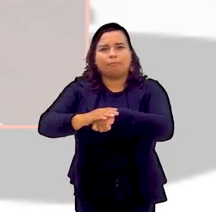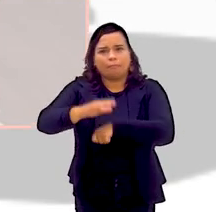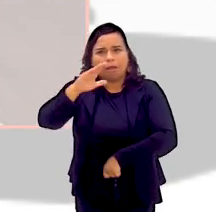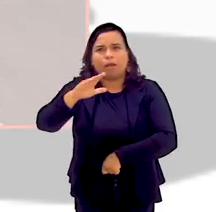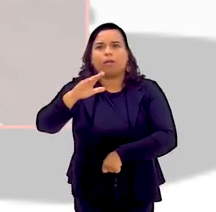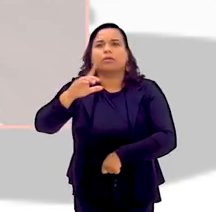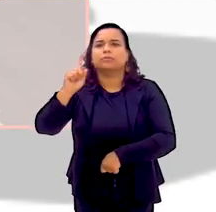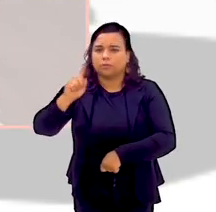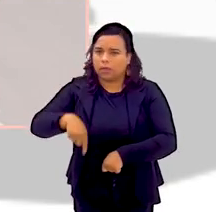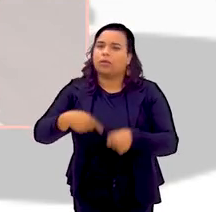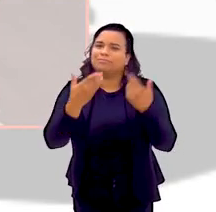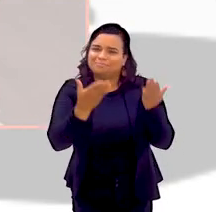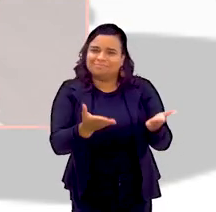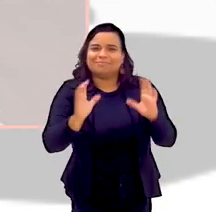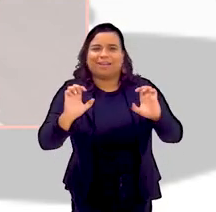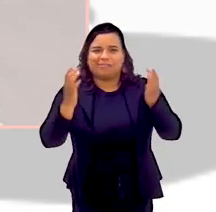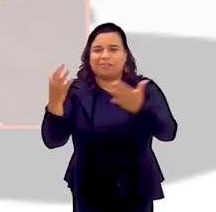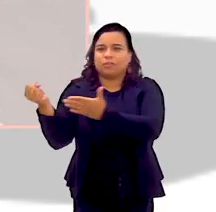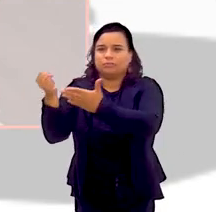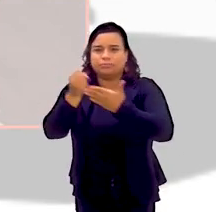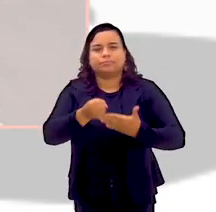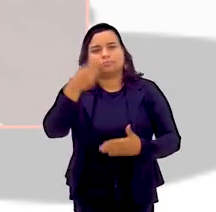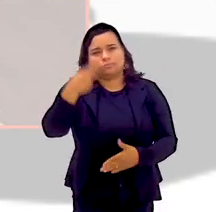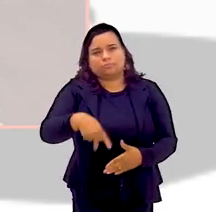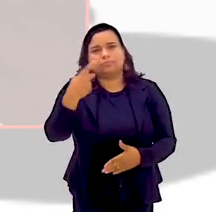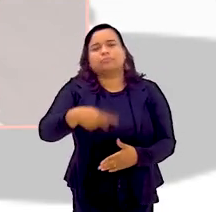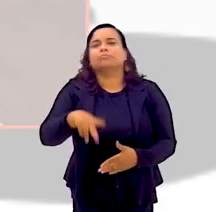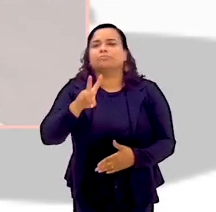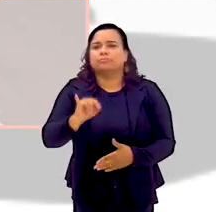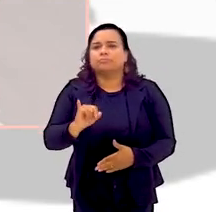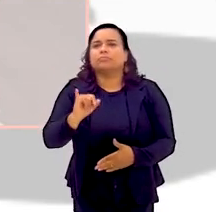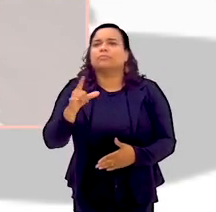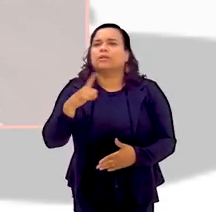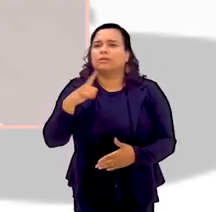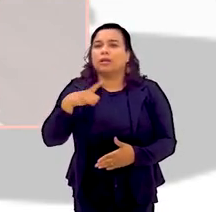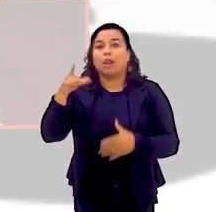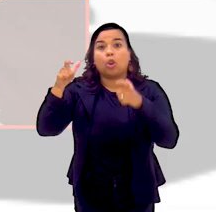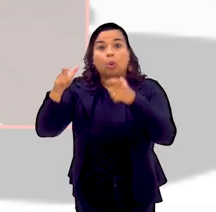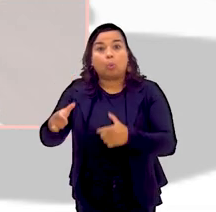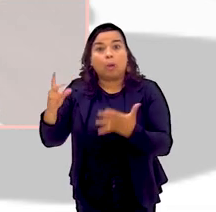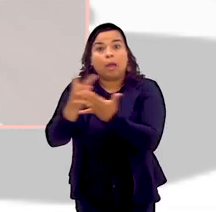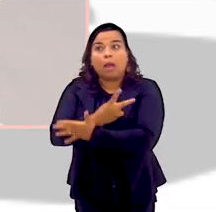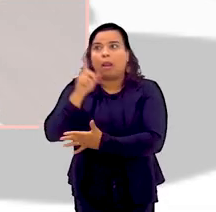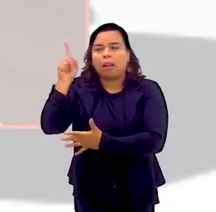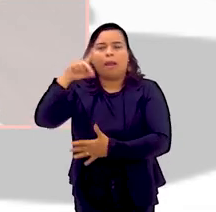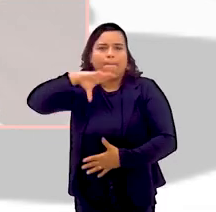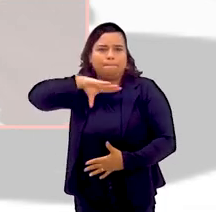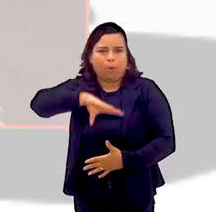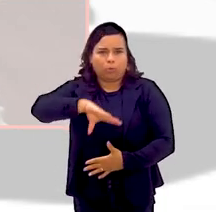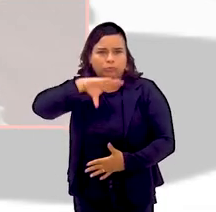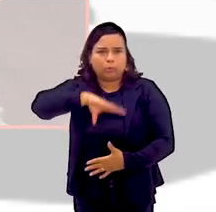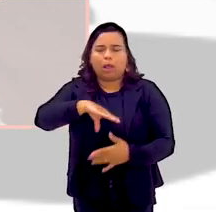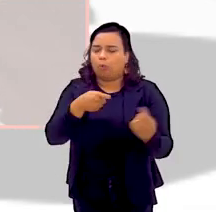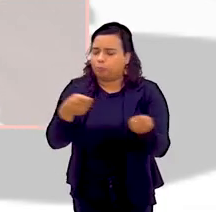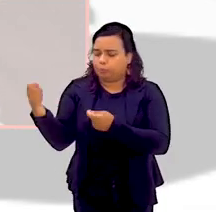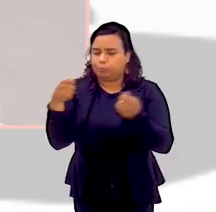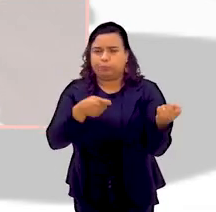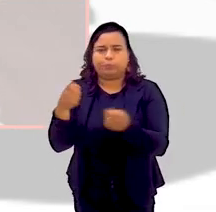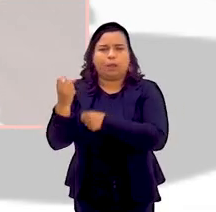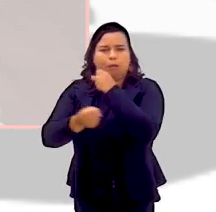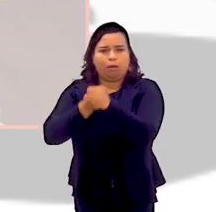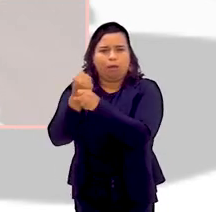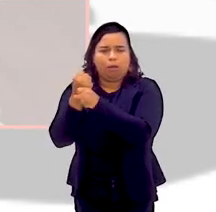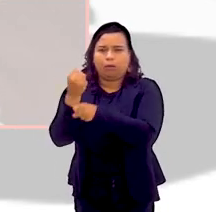mundo ocidental é o Web Summit, que é um evento que se realiza em Portugal, né, de maneira repetitiva cada